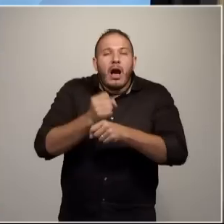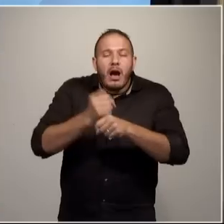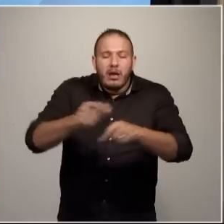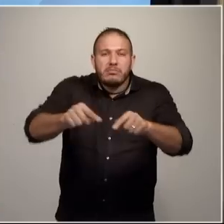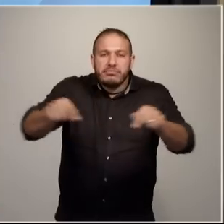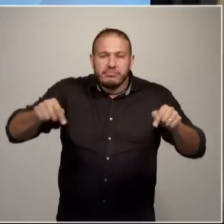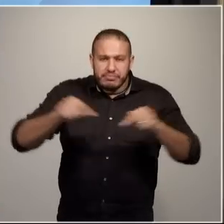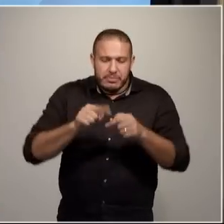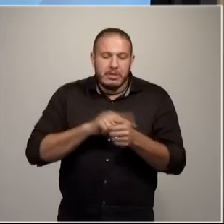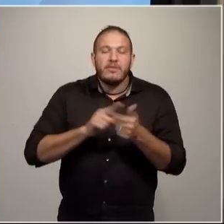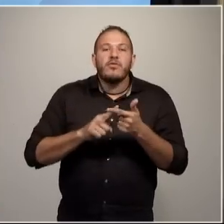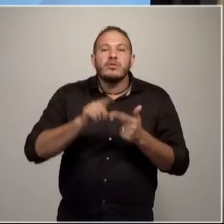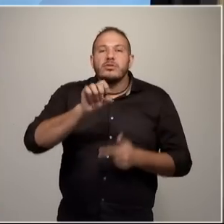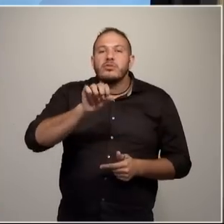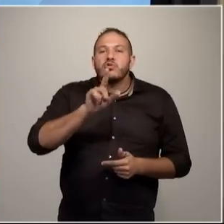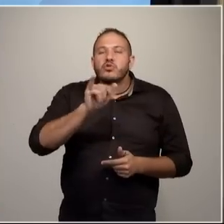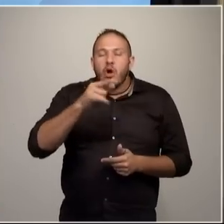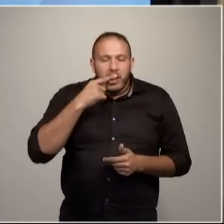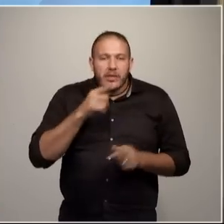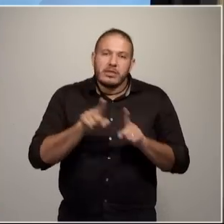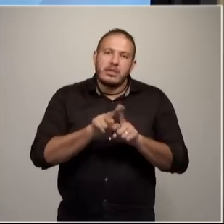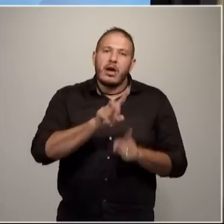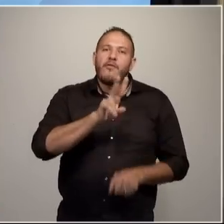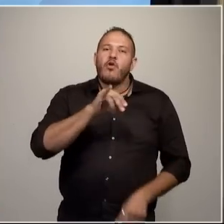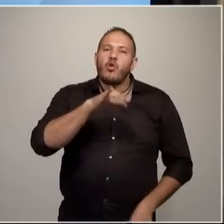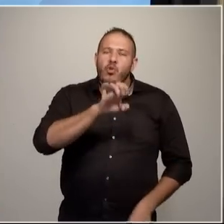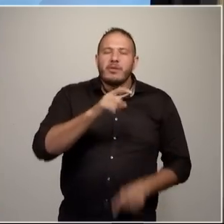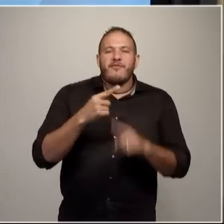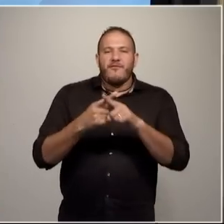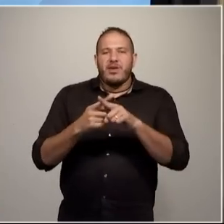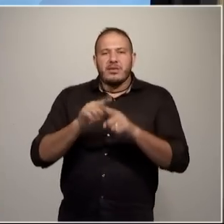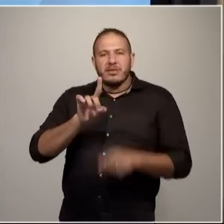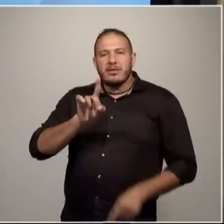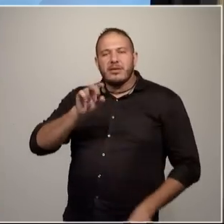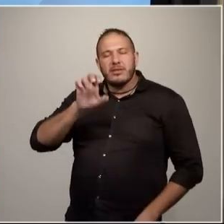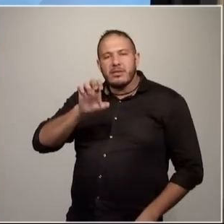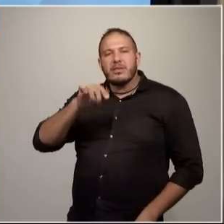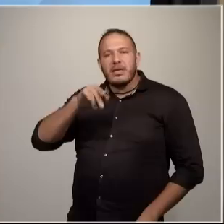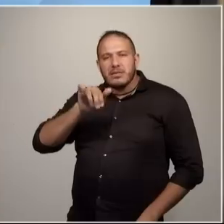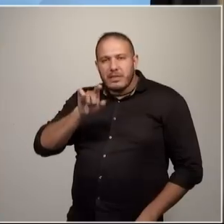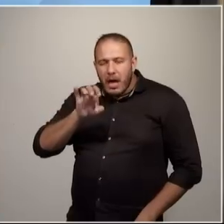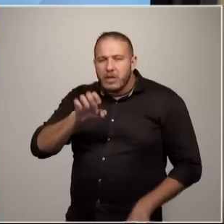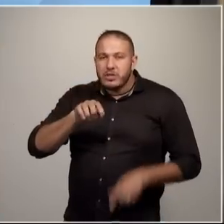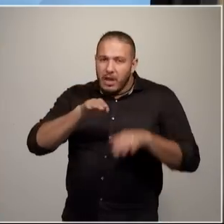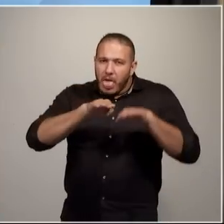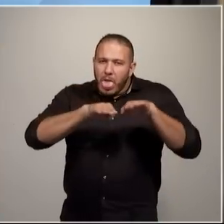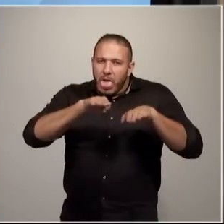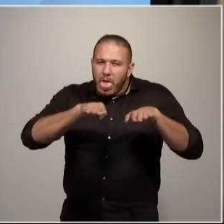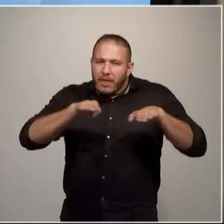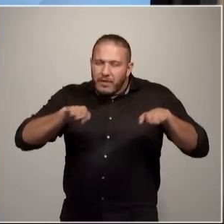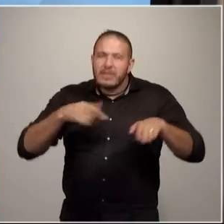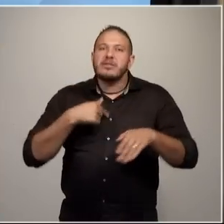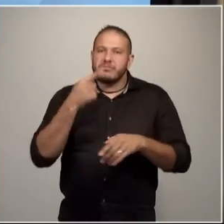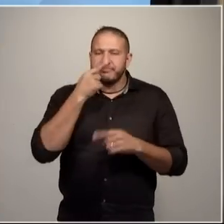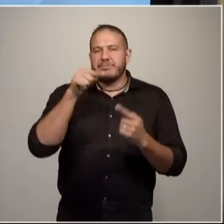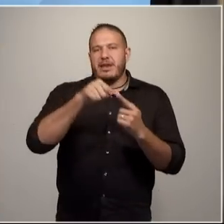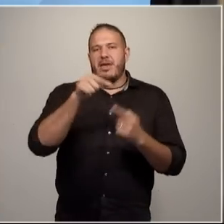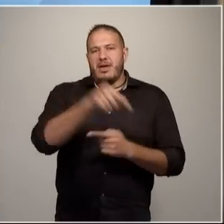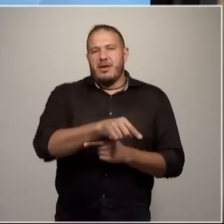sólido seria volume vezes densidade. Quando a densidade varia, ela é dada pela integral da